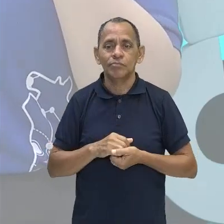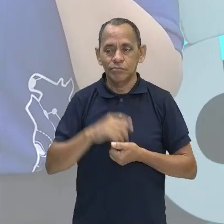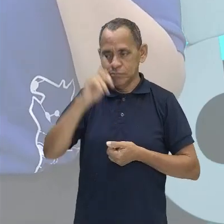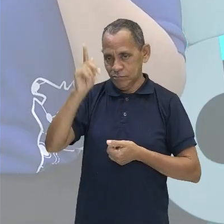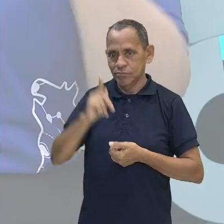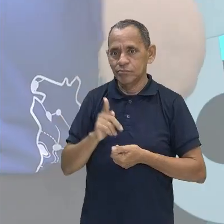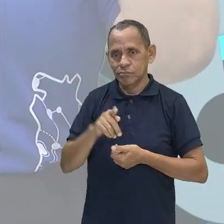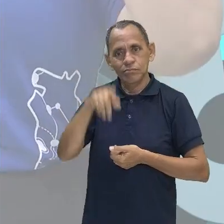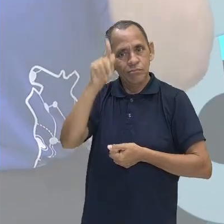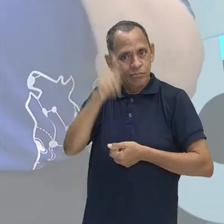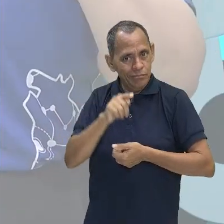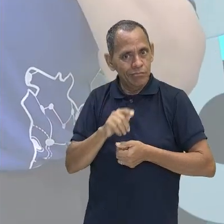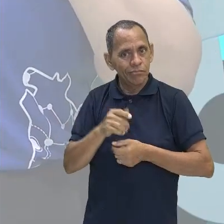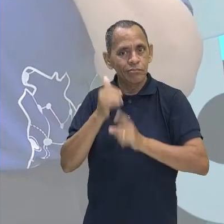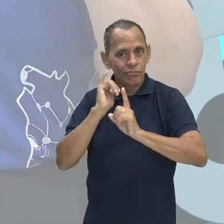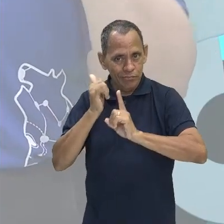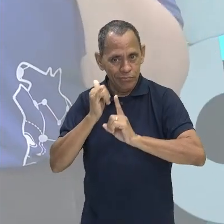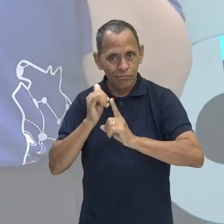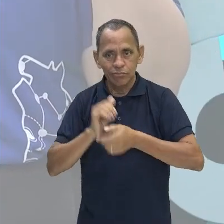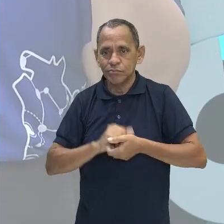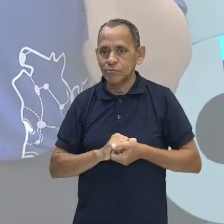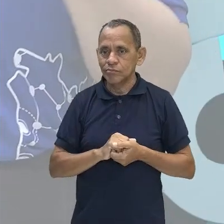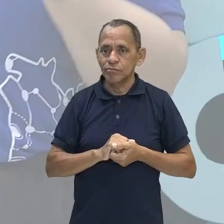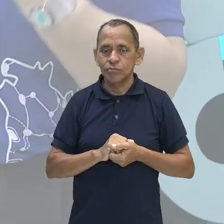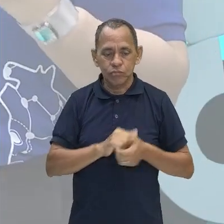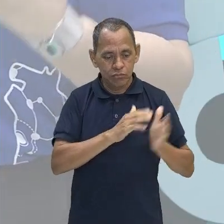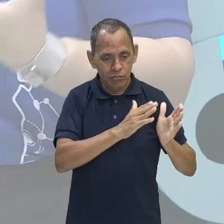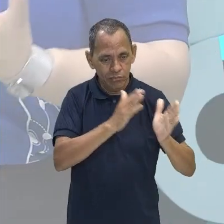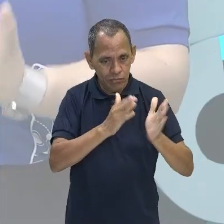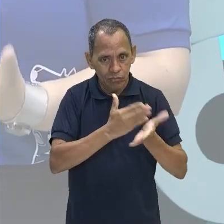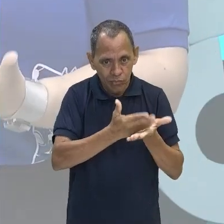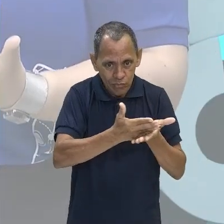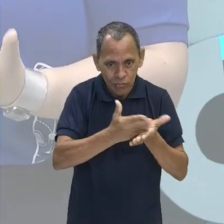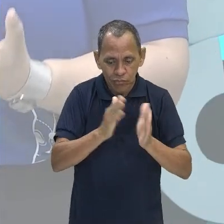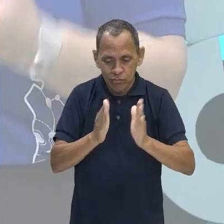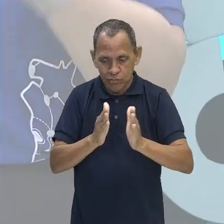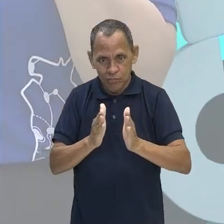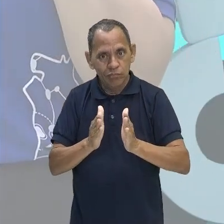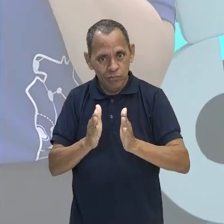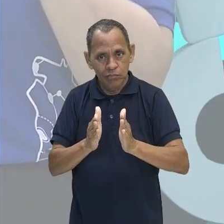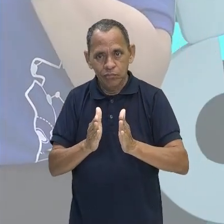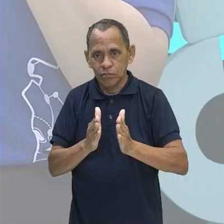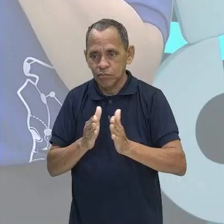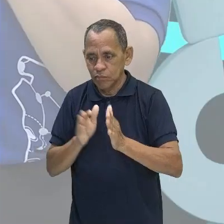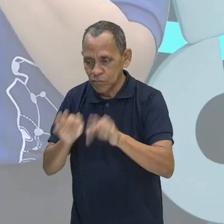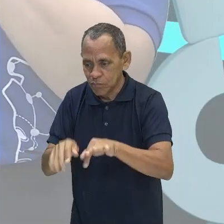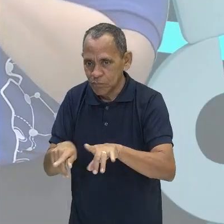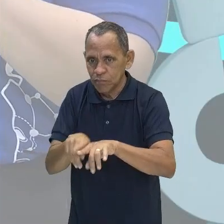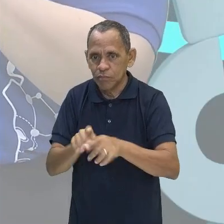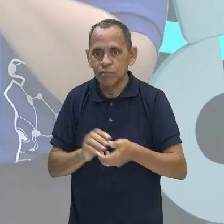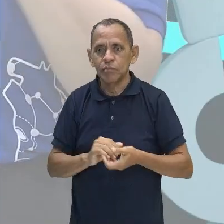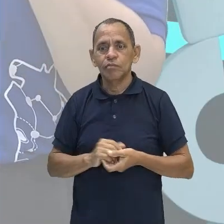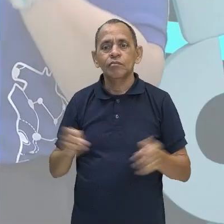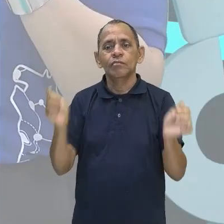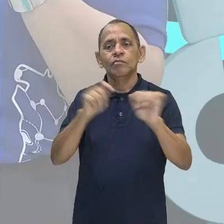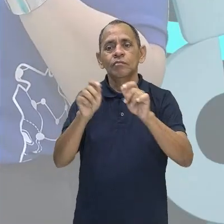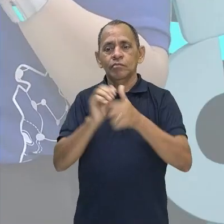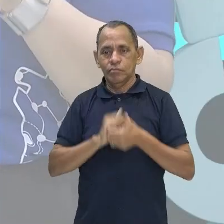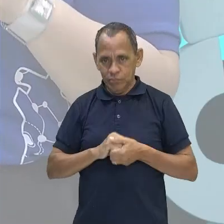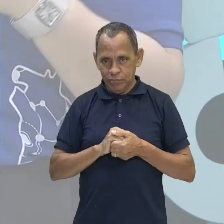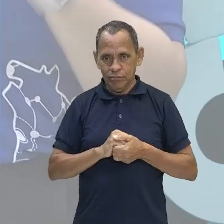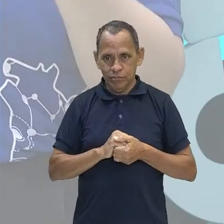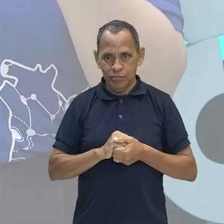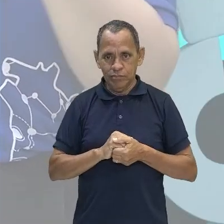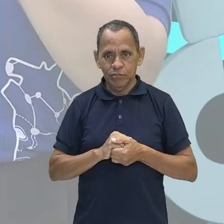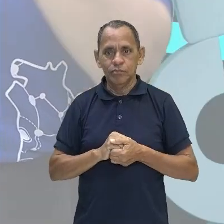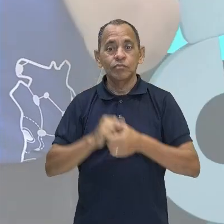é uma narrativa, início, meio e fim. Então, olhem só a capacidade de comunicação. Em 4 quadros ou